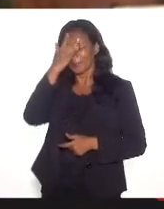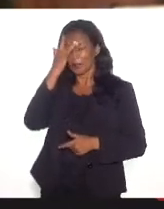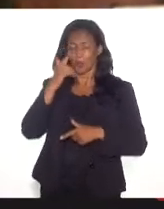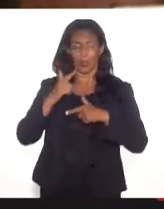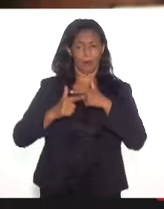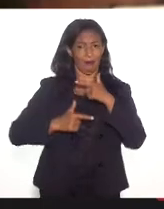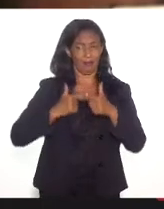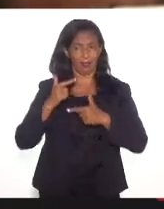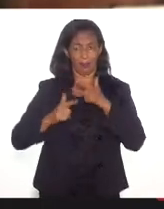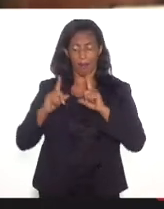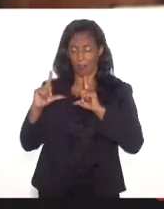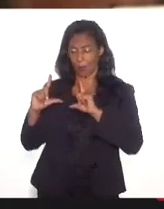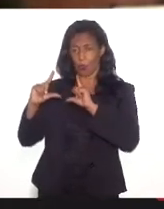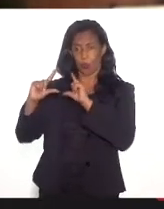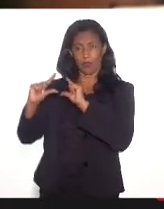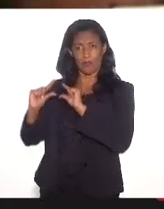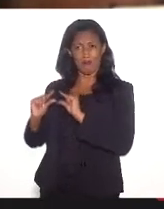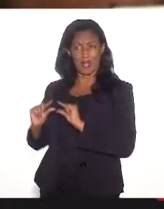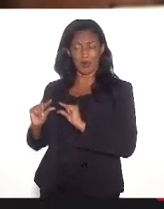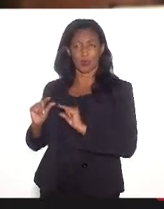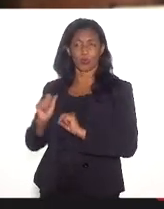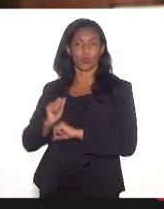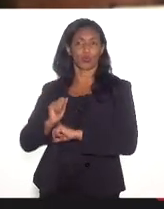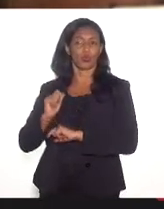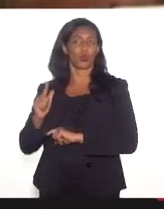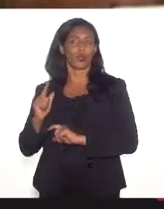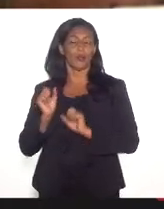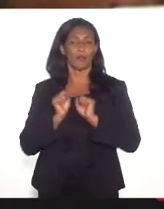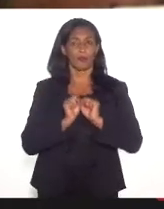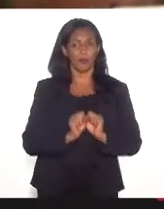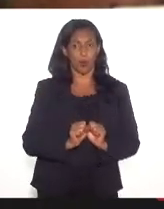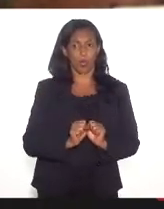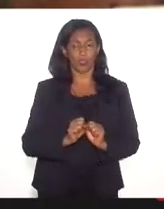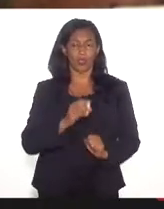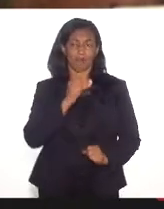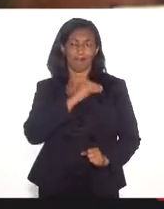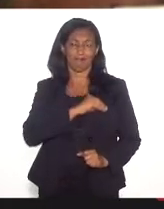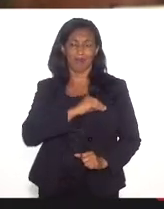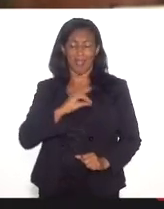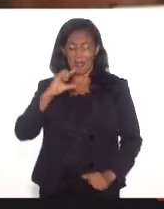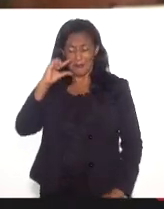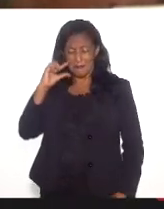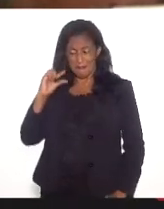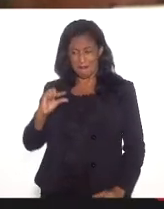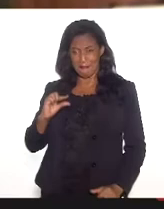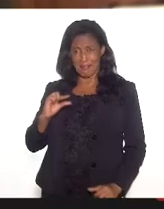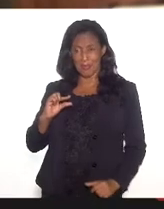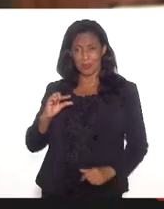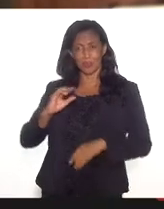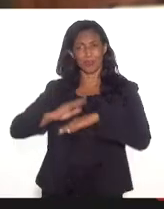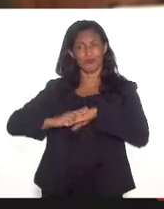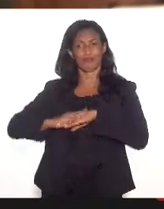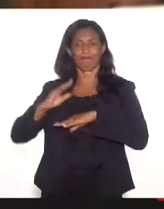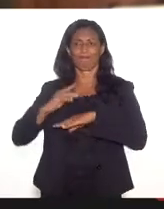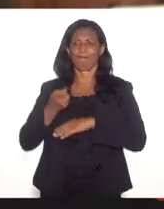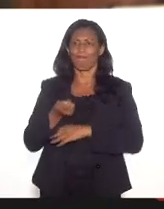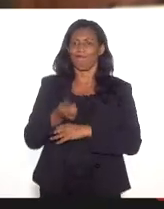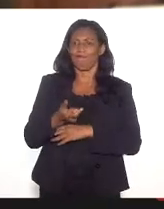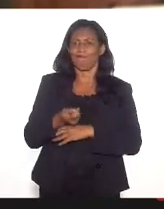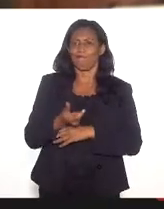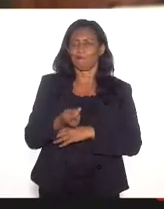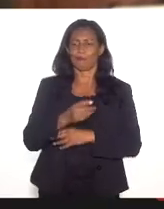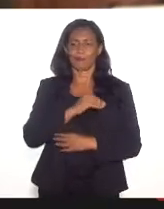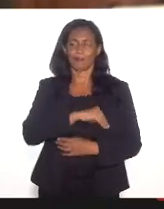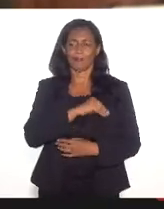muito menos do que poderia e, obviamente, ganha muito menos do que precisaria e